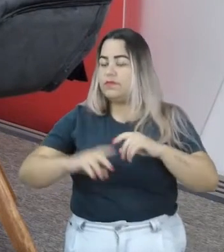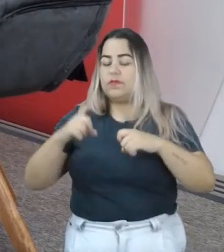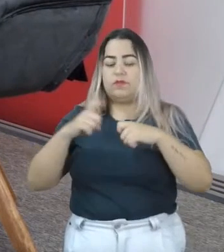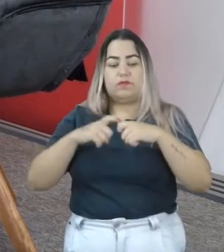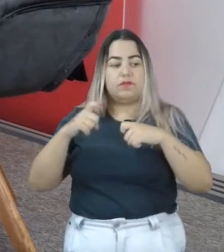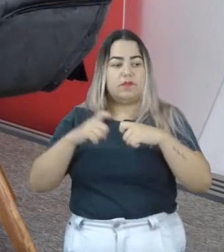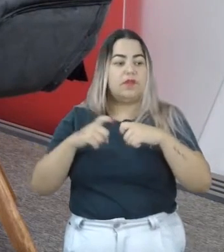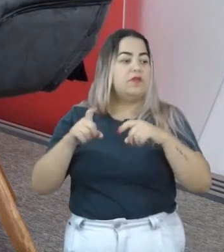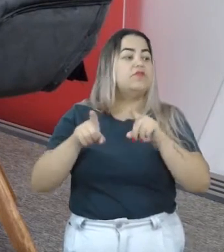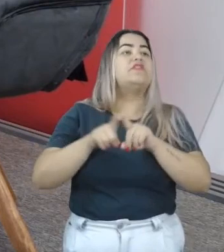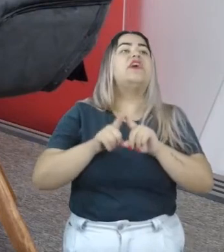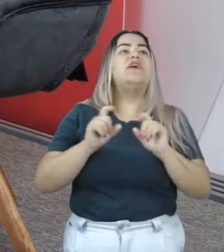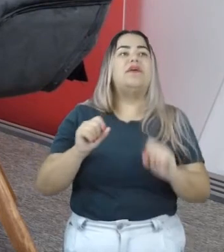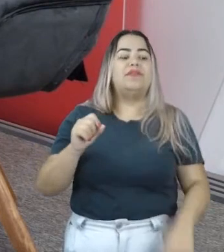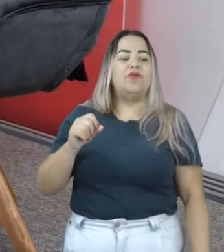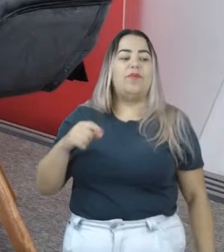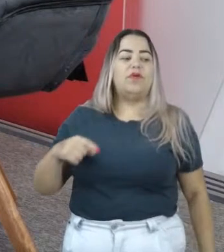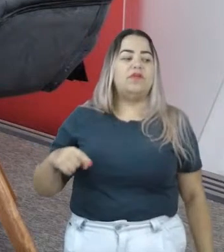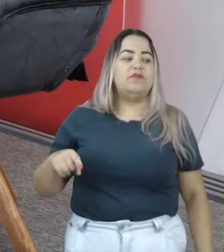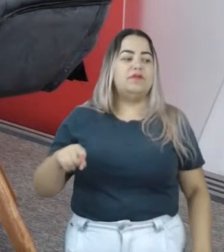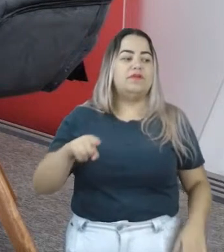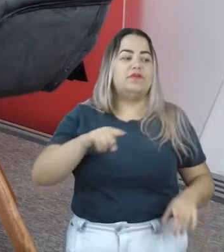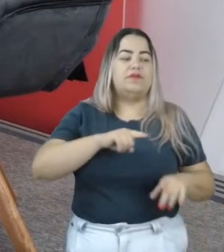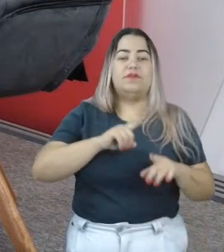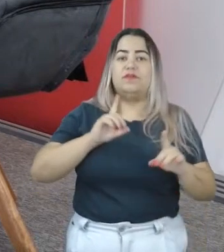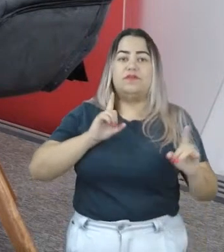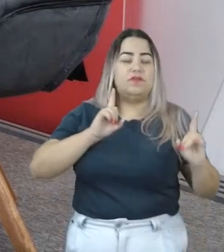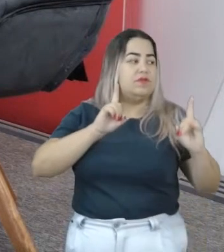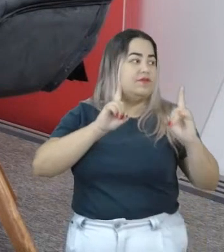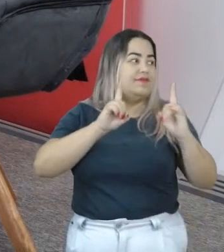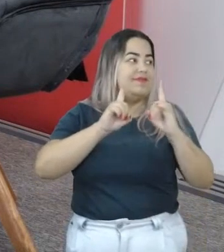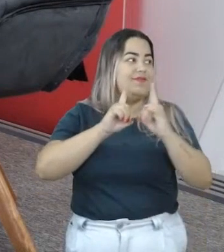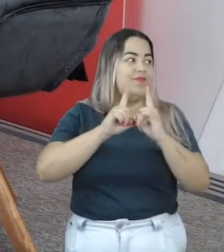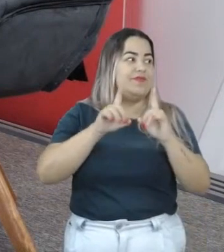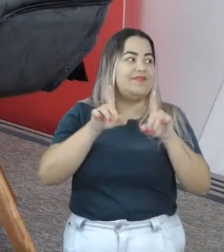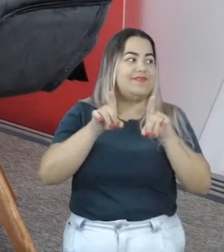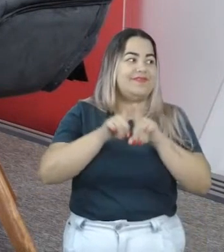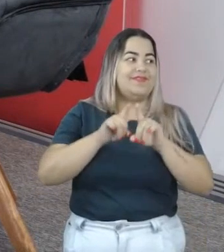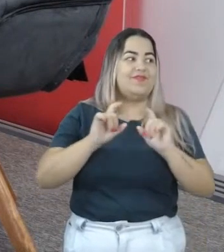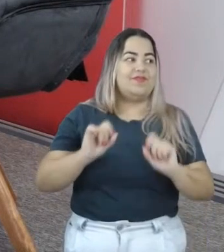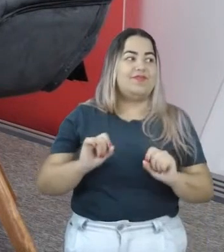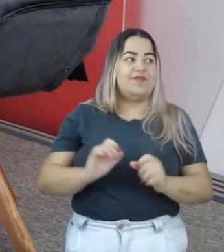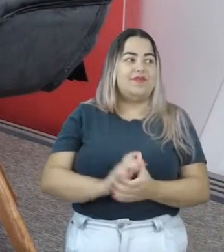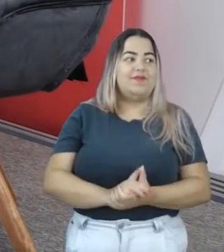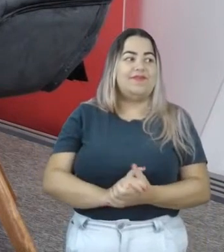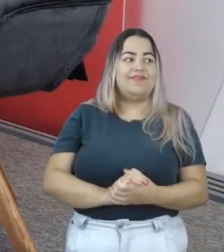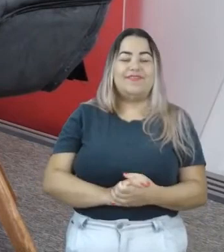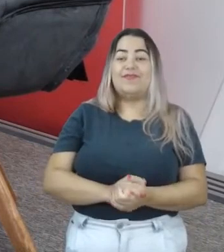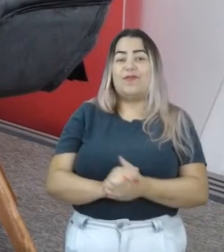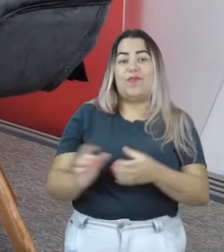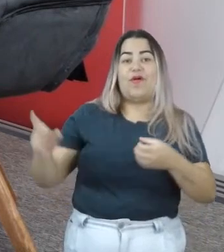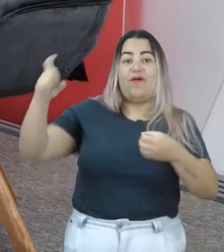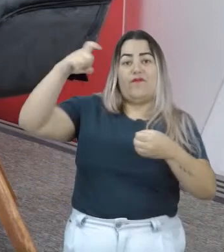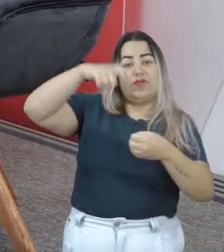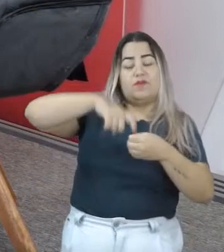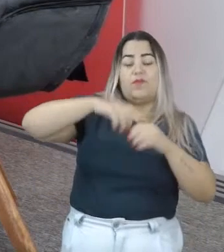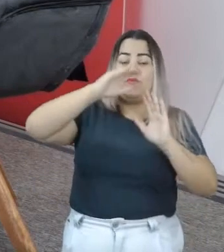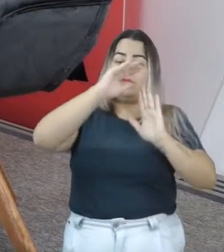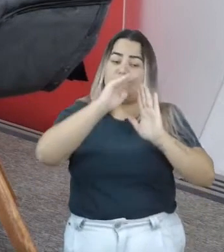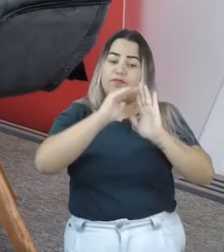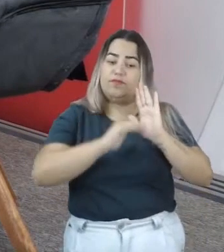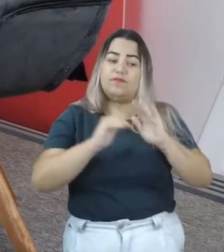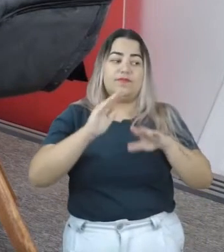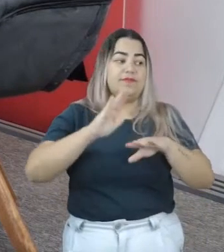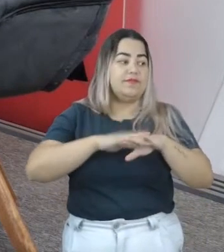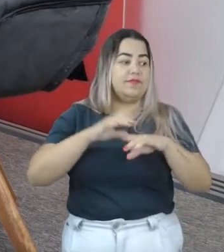realmente vão para essas localidades fazerem esse atendimento, né? Queria que o senhor comentasse um pouquinho, então, sobre essa retomada, né, do programa Mais Médicos,